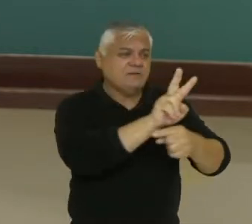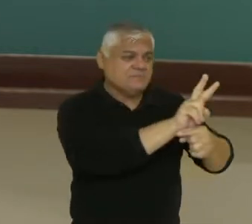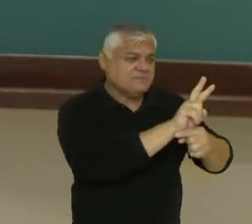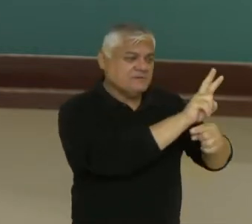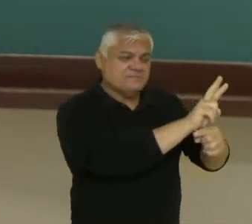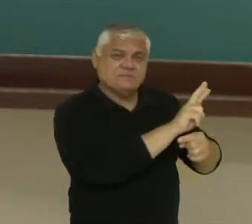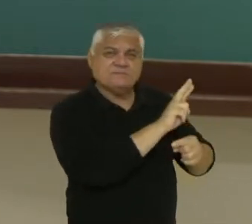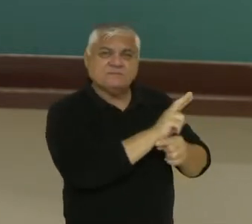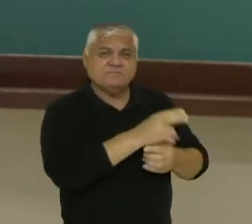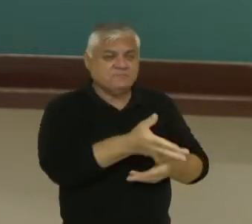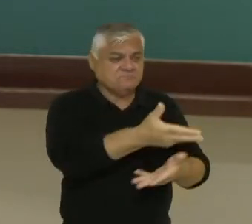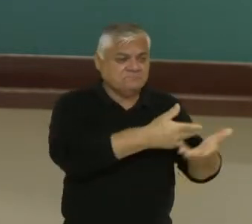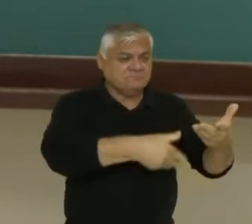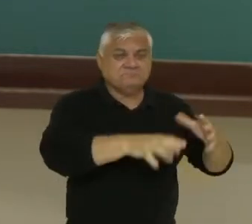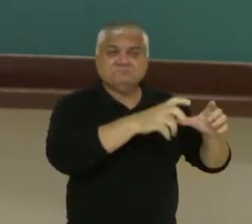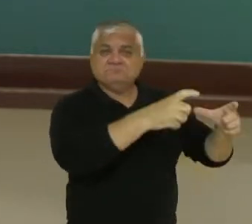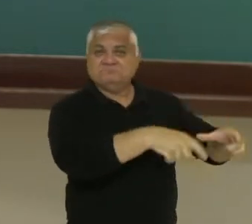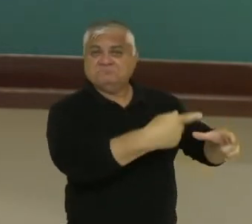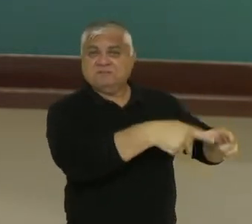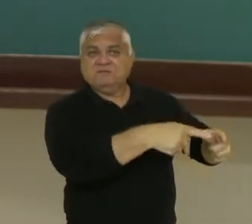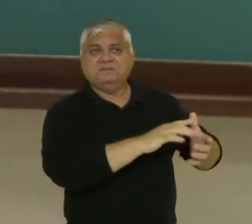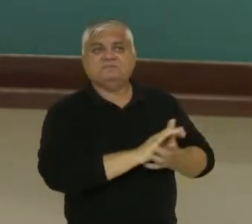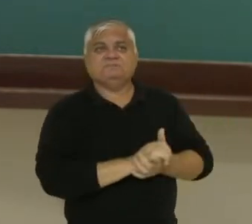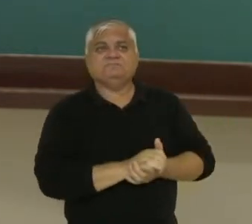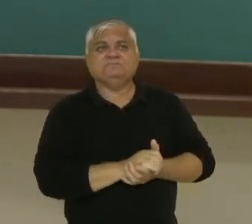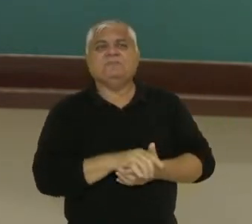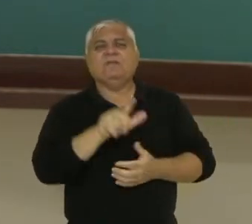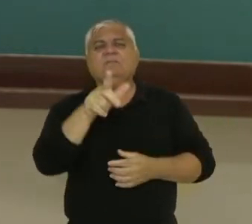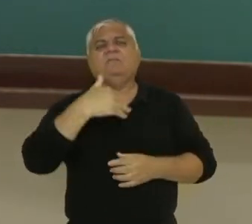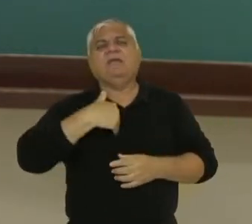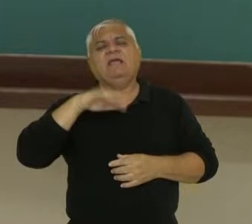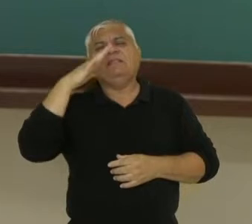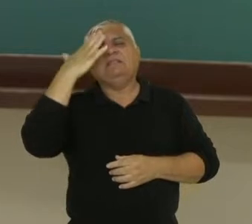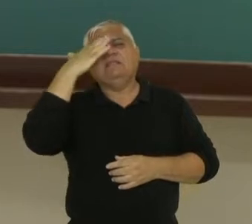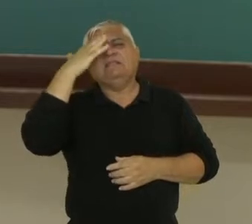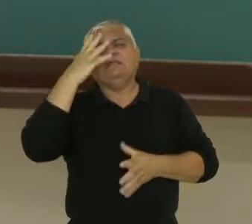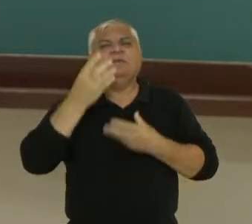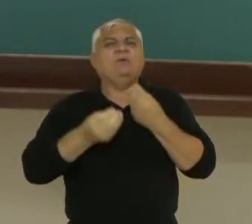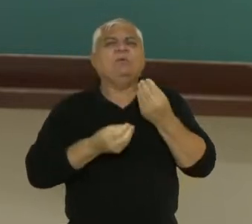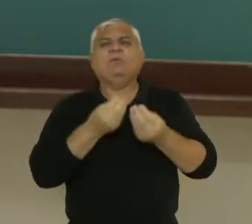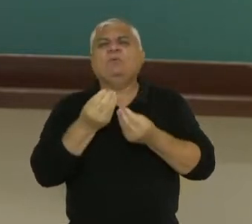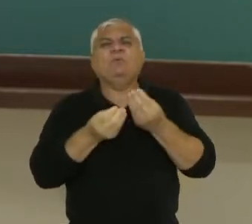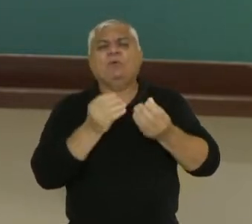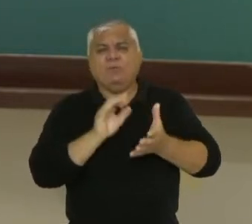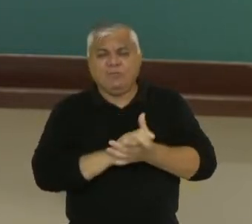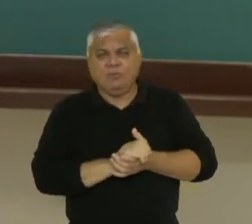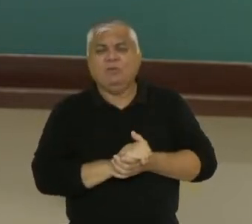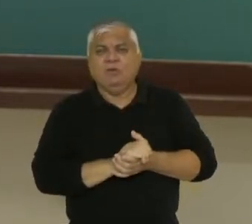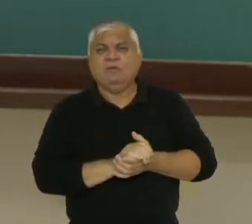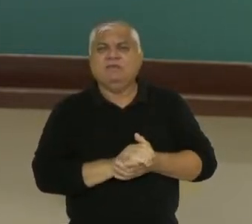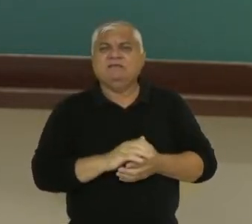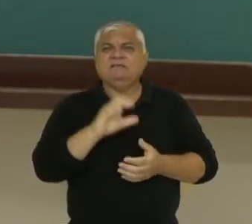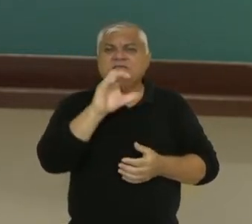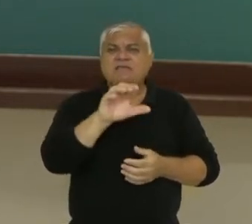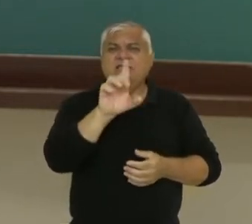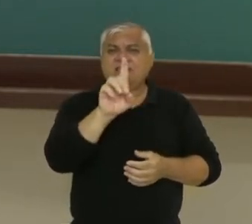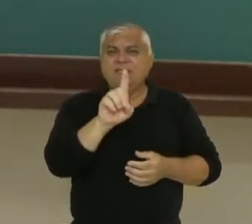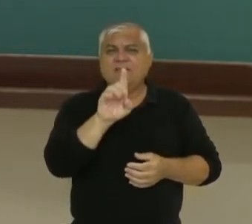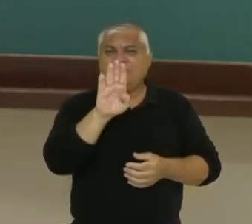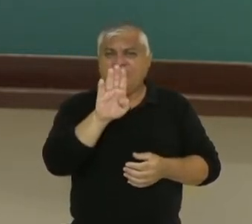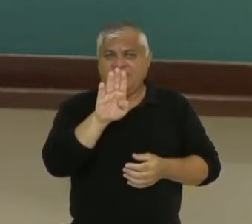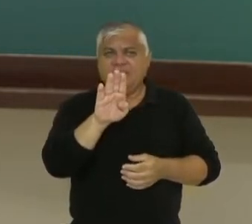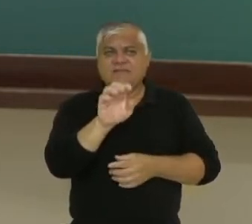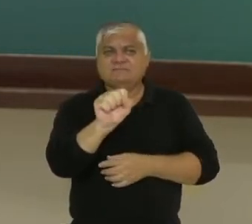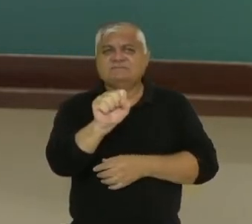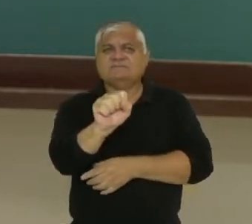empréstimos interbancários. Para a gente compreender melhor a respeito desses CDBs que a